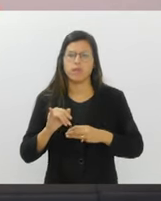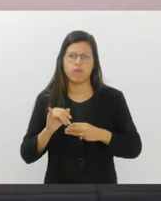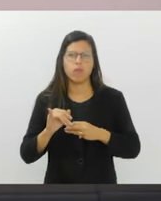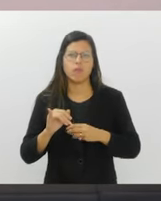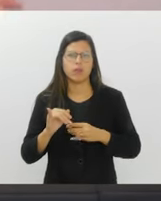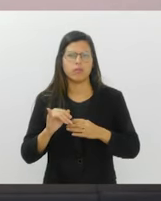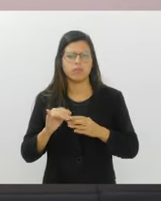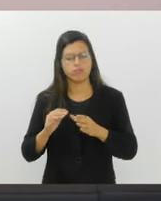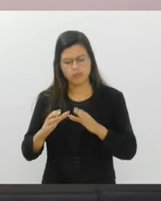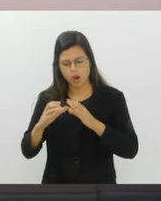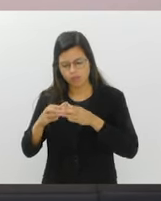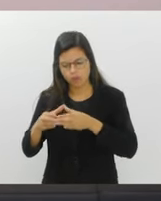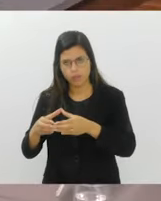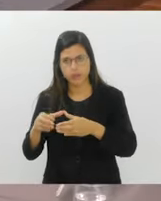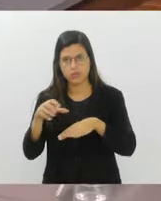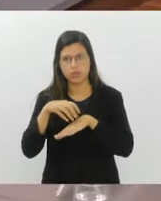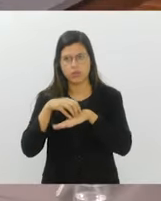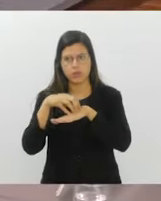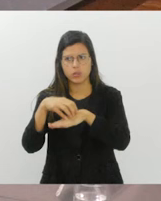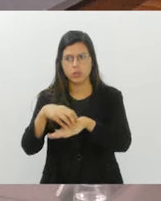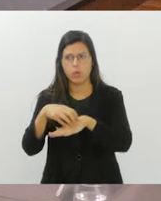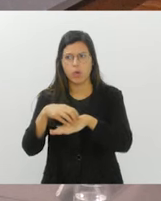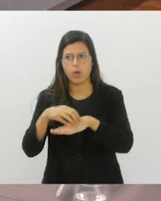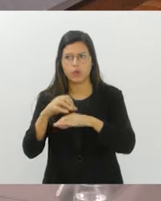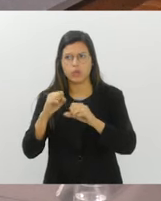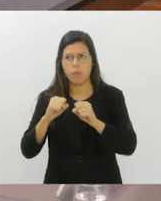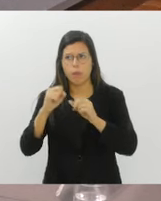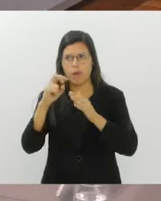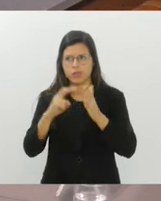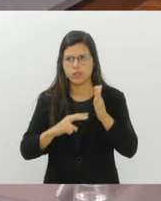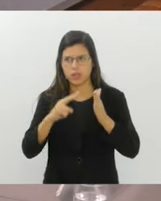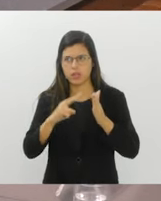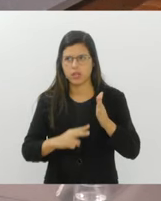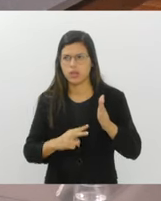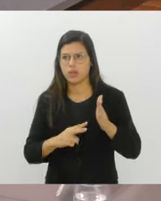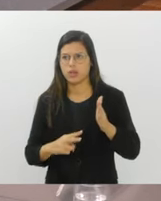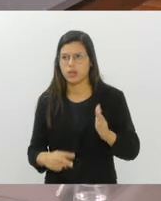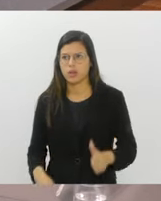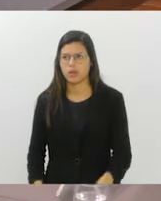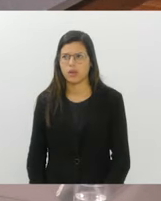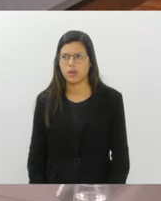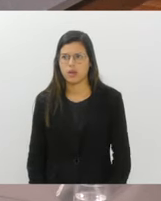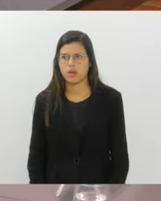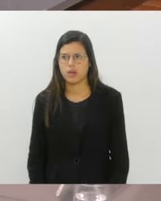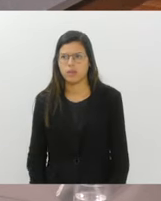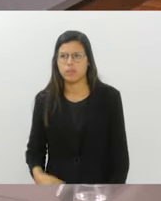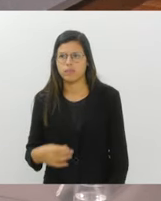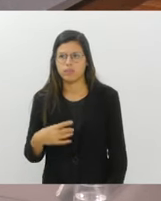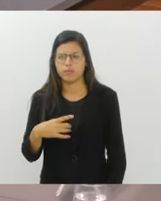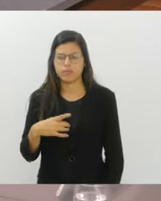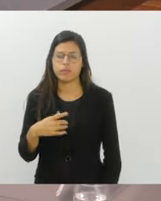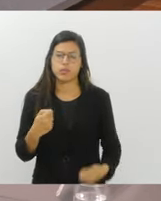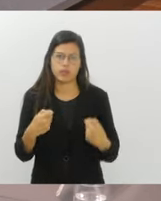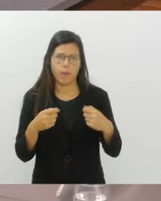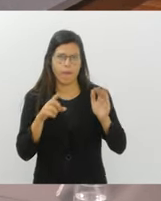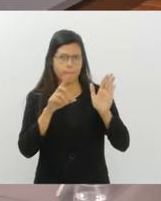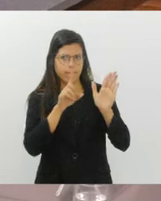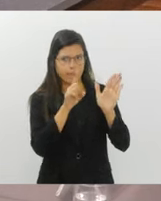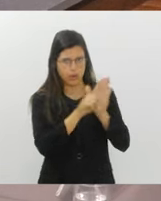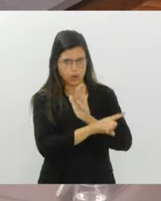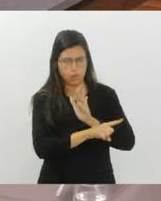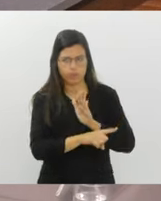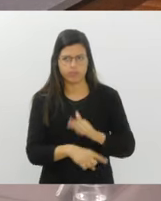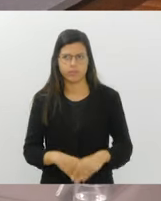de Transporte à frente possa lê-los. Cabe uma pergunta para a